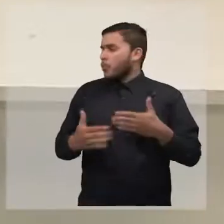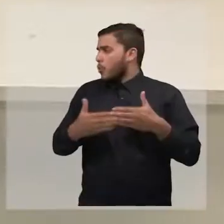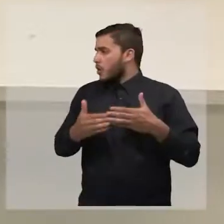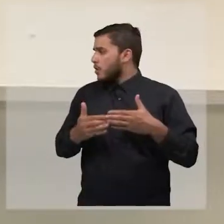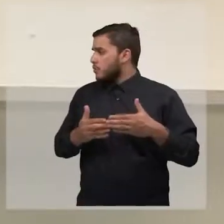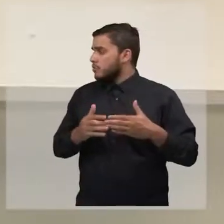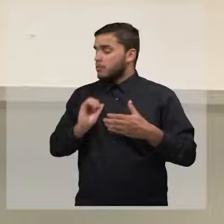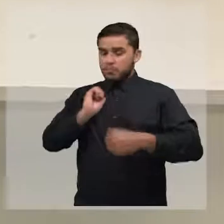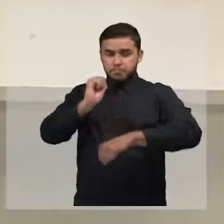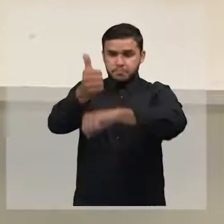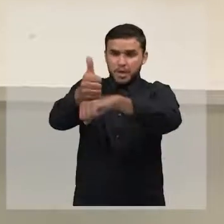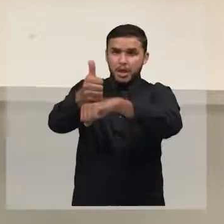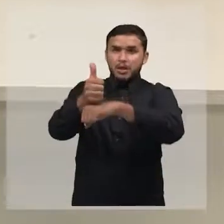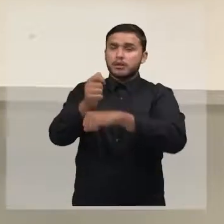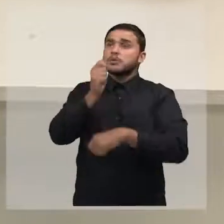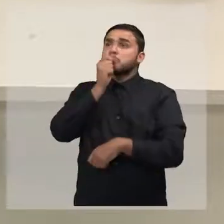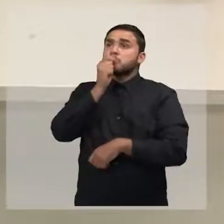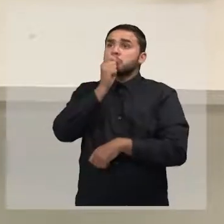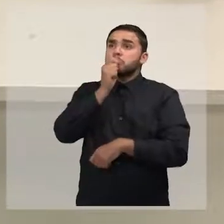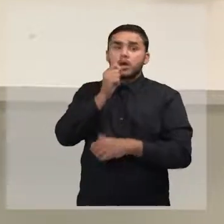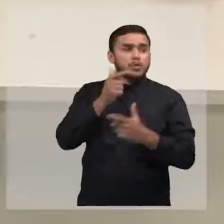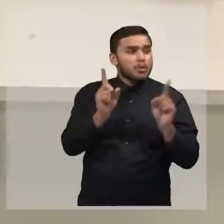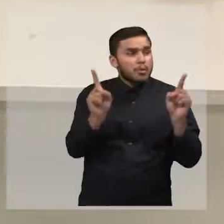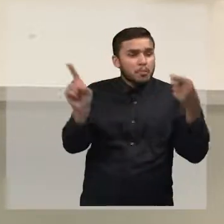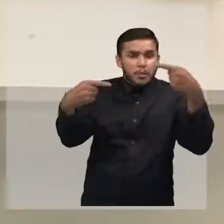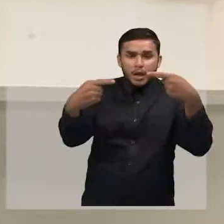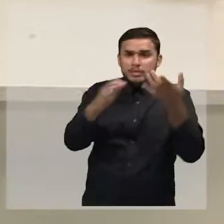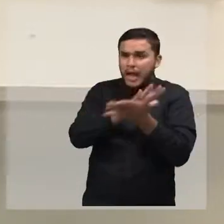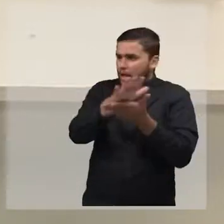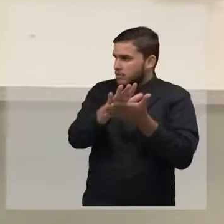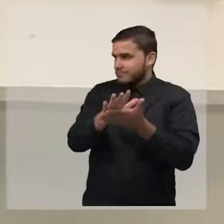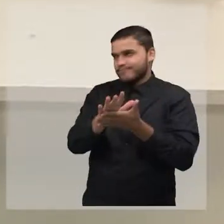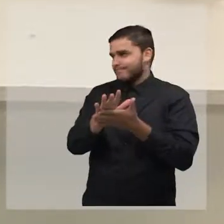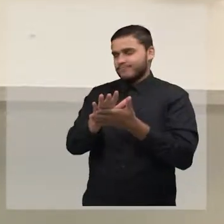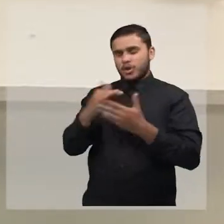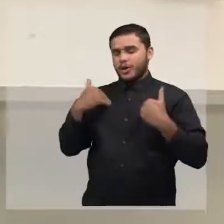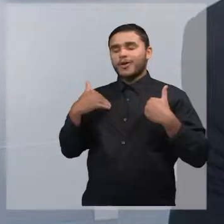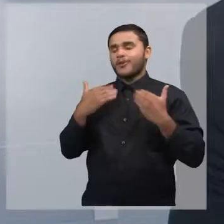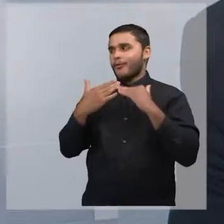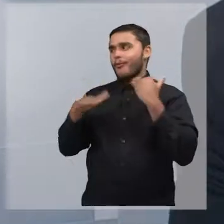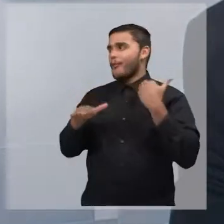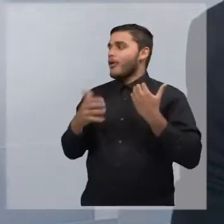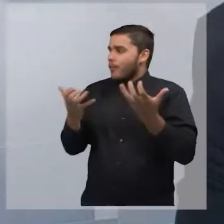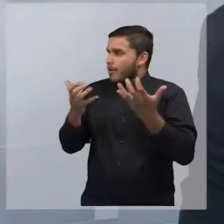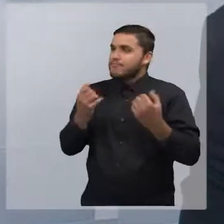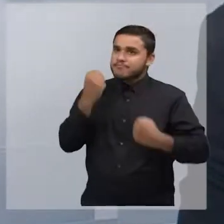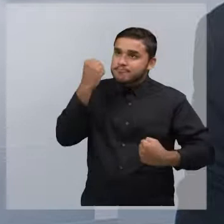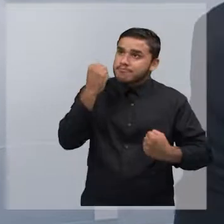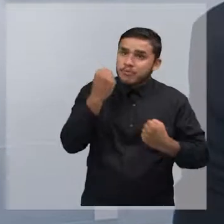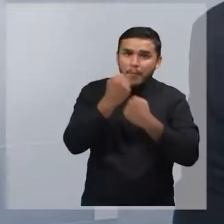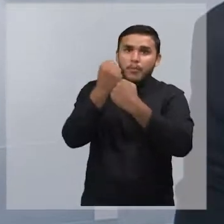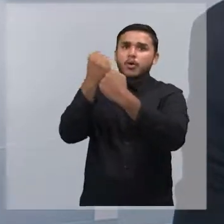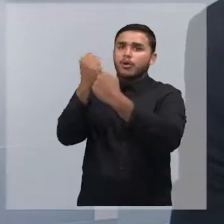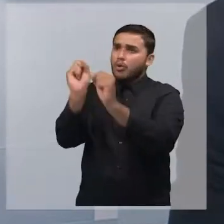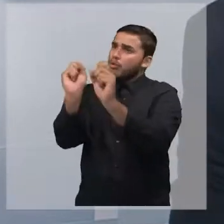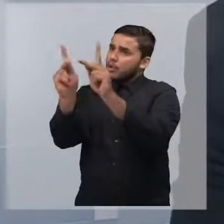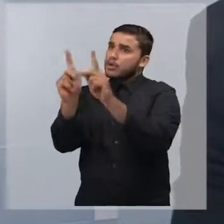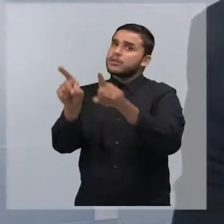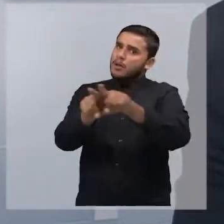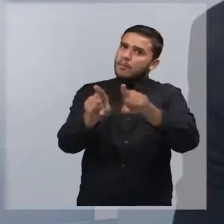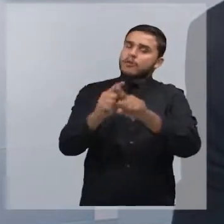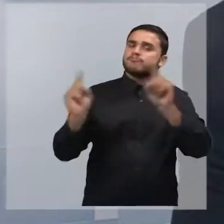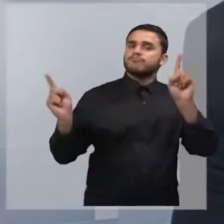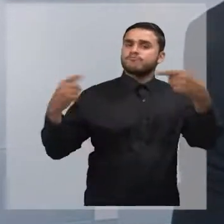faz parte. Por quê? Porque eu, como governo, é isso. Eu não, por exemplo, não compartilho